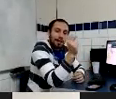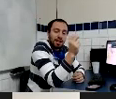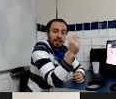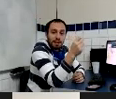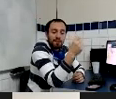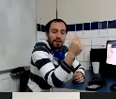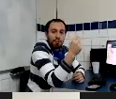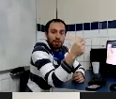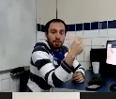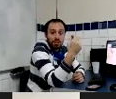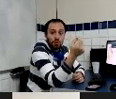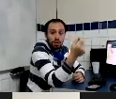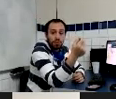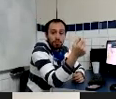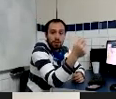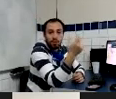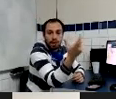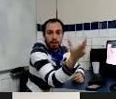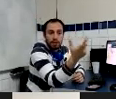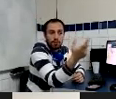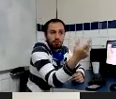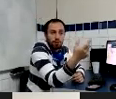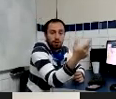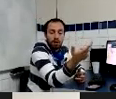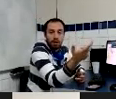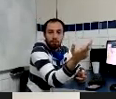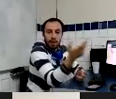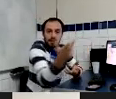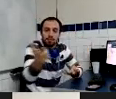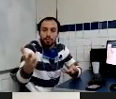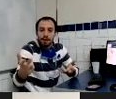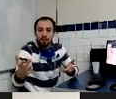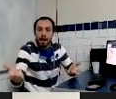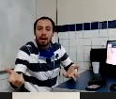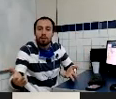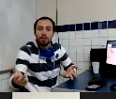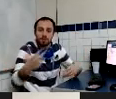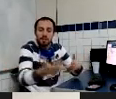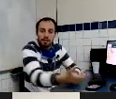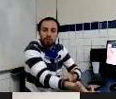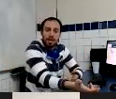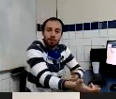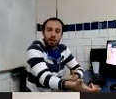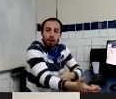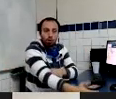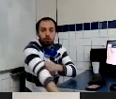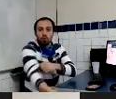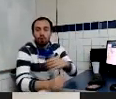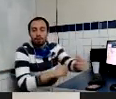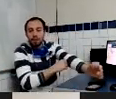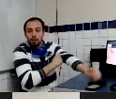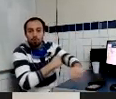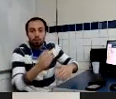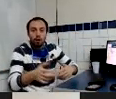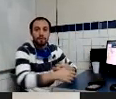a cidade, ela sempre fica próxima de um rio. E por que isso? Ora, acesso fácil à água. Nós precisamos de água. o nosso